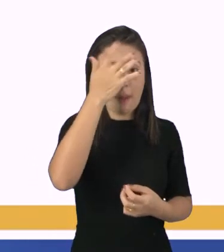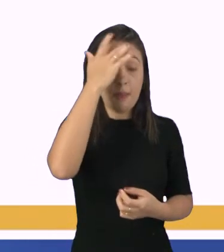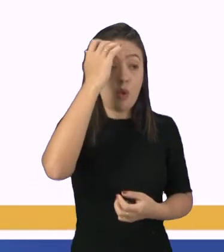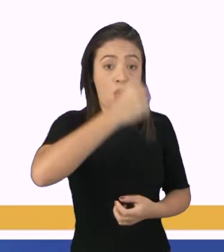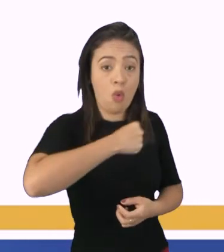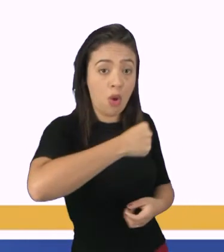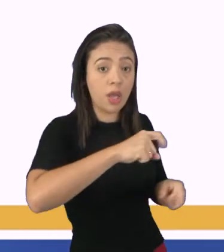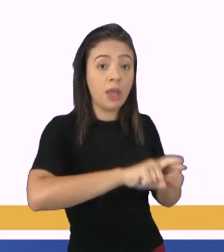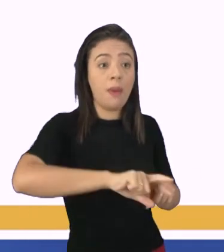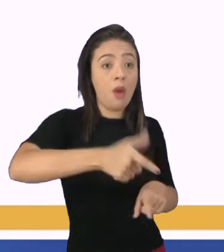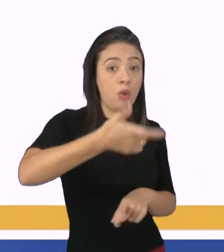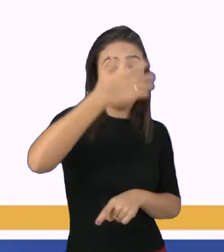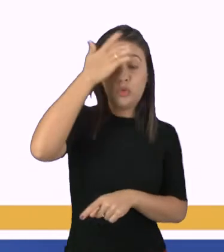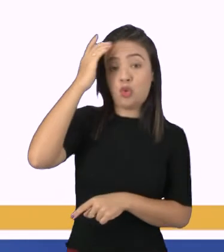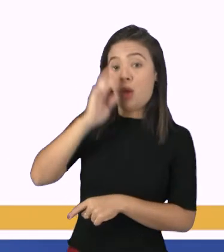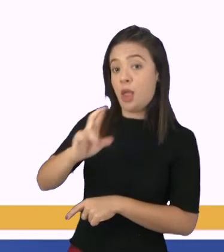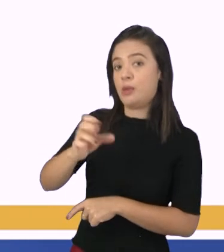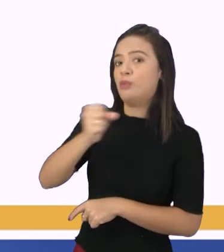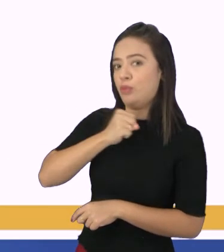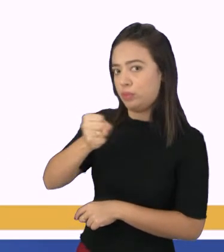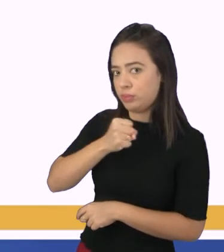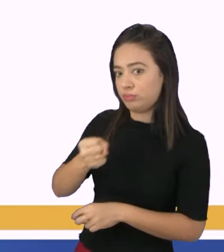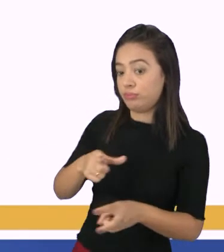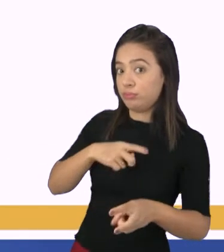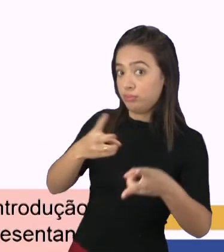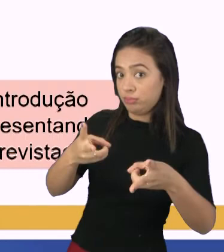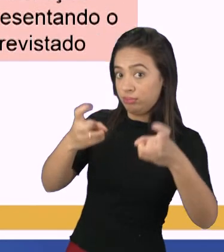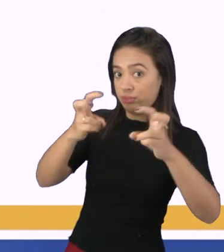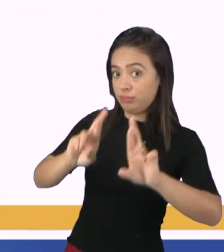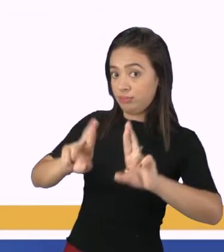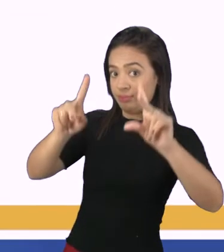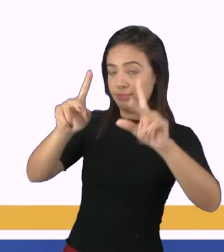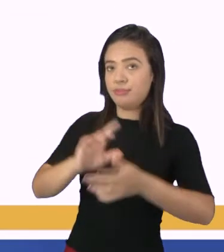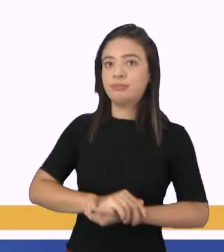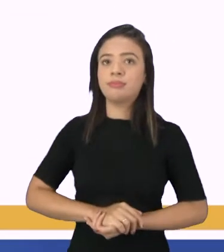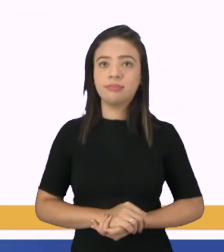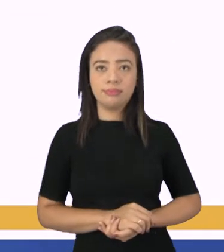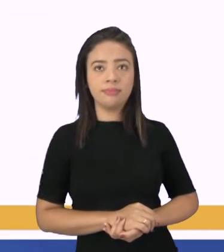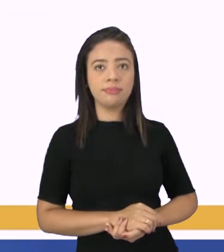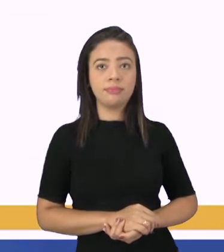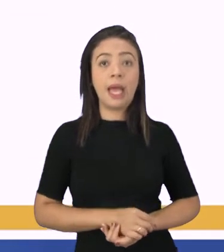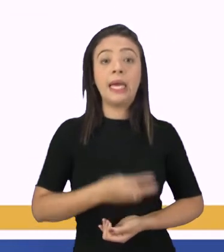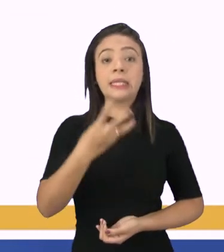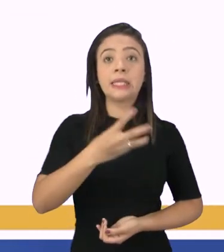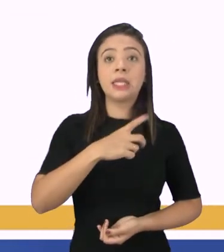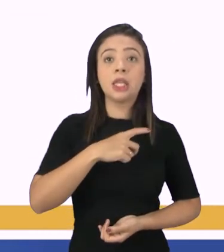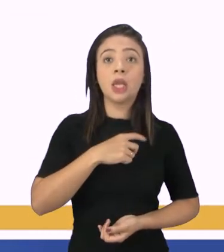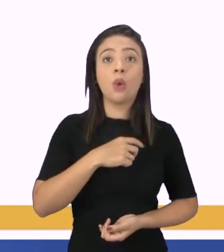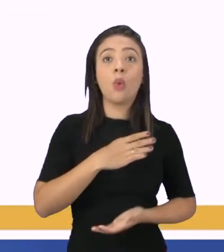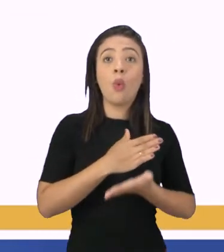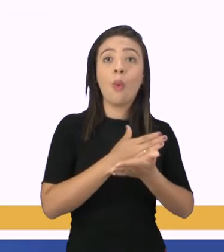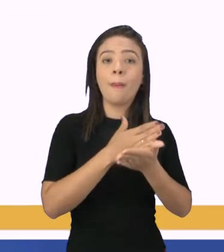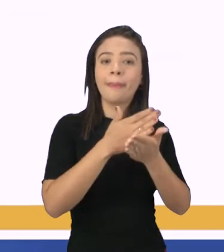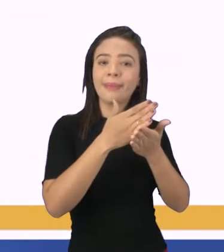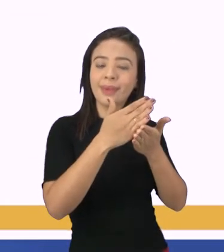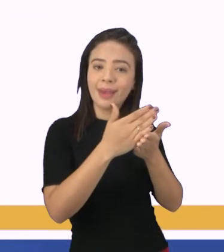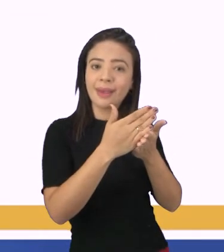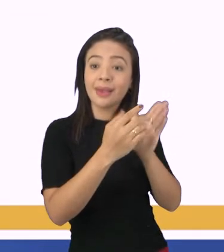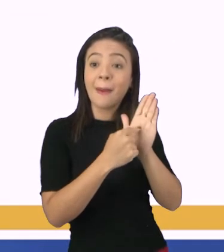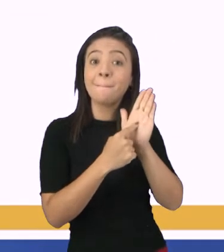entrevistador e do entrevistado. Percebam essa diferença. Vejam a introdução,